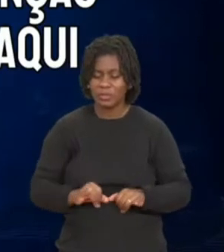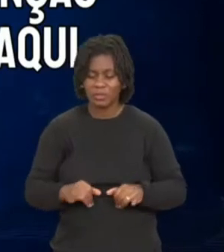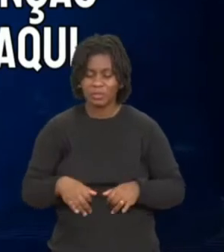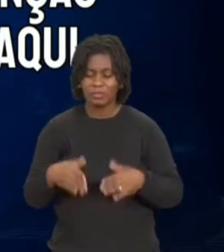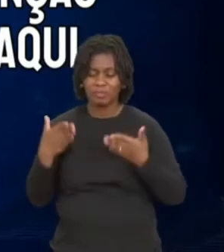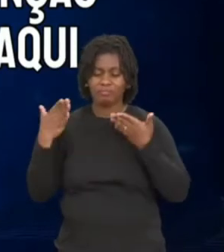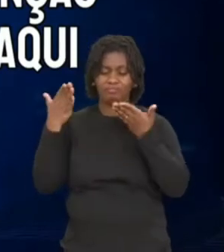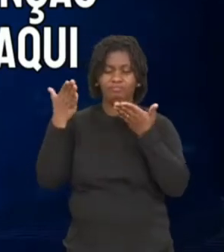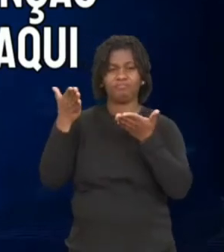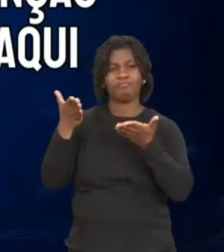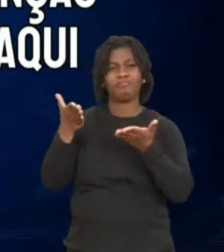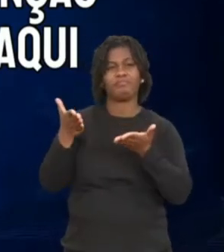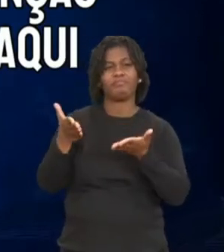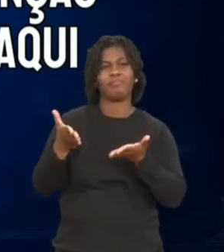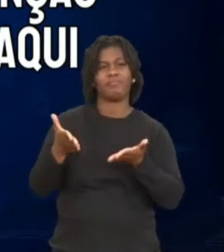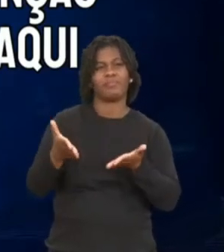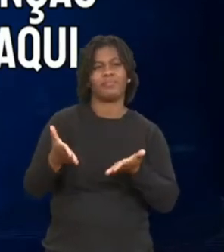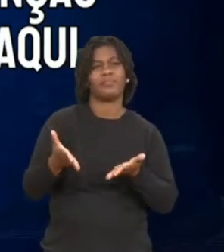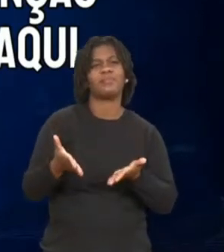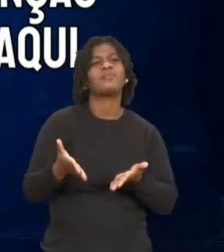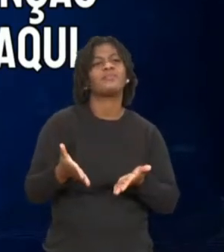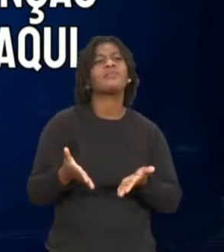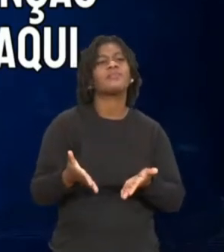que eu cheguei aqui.